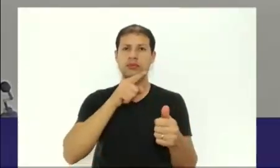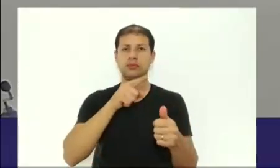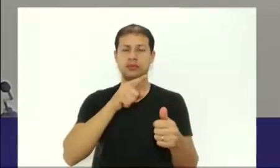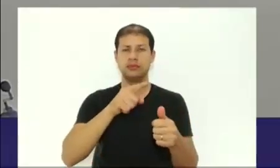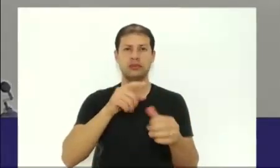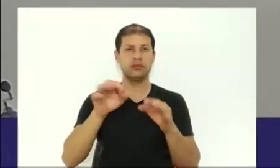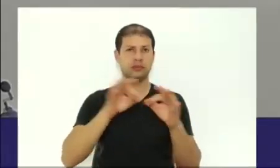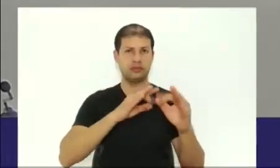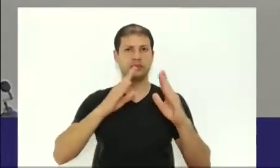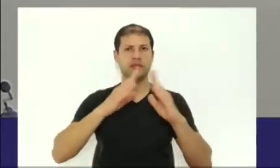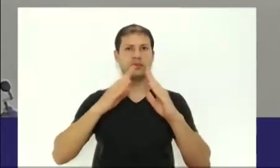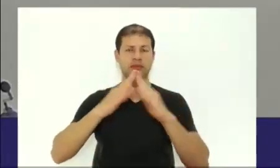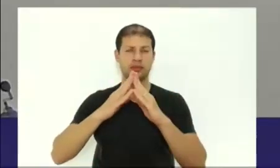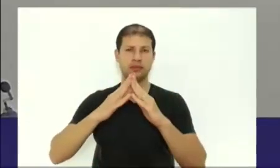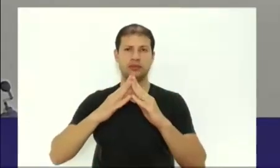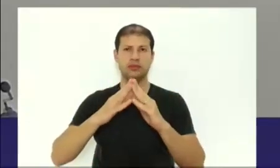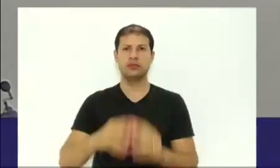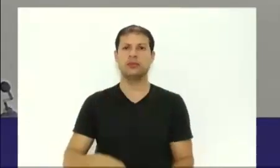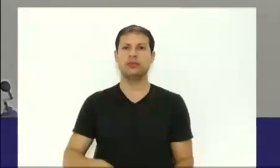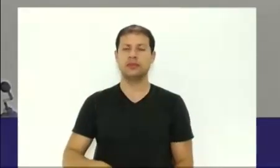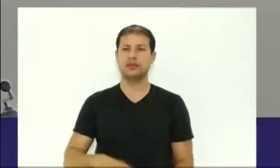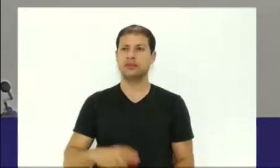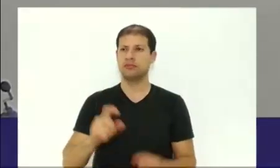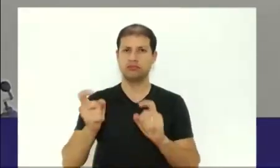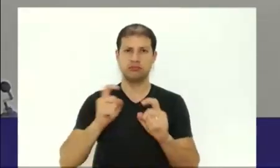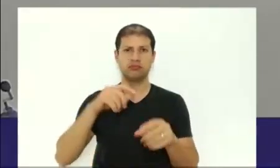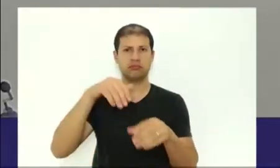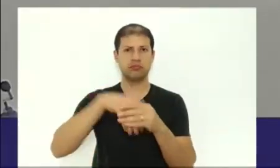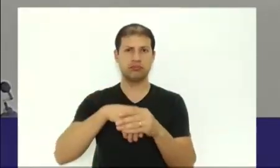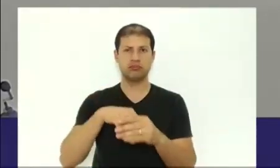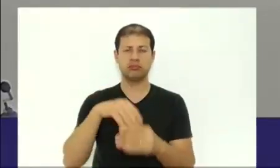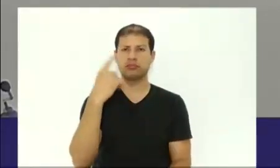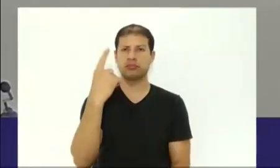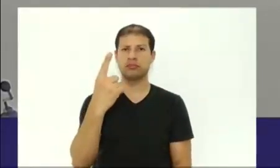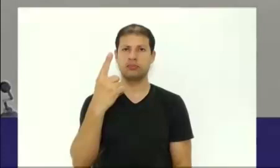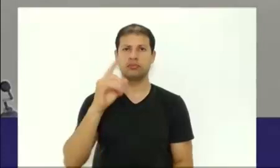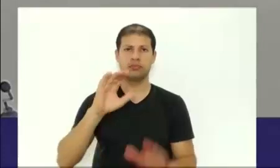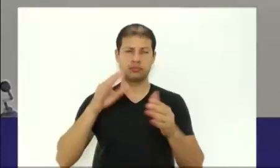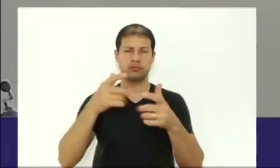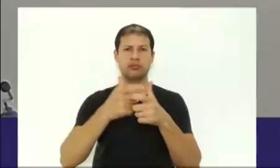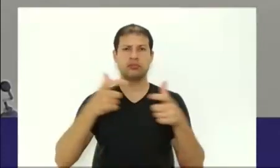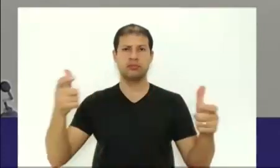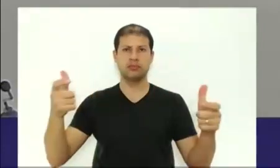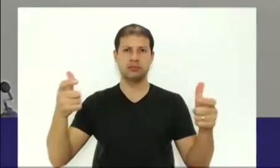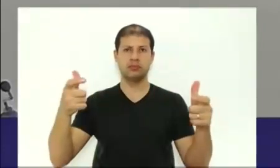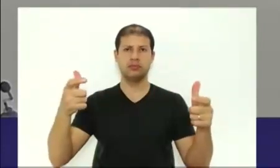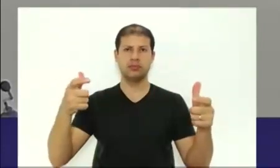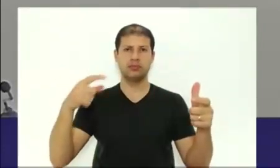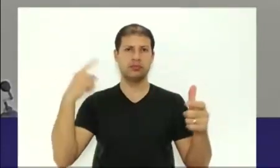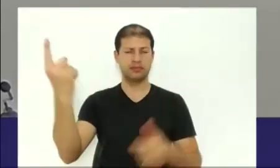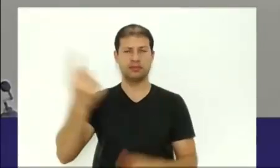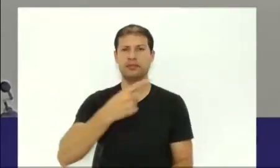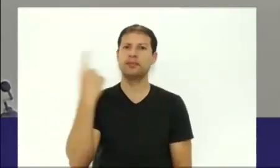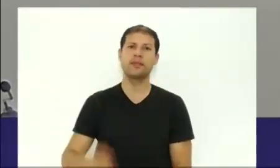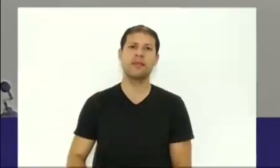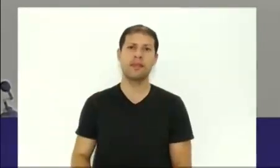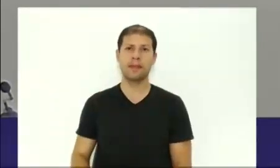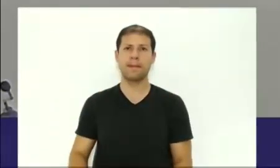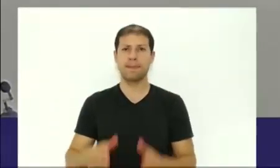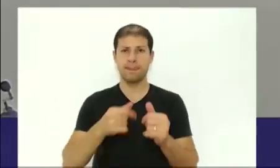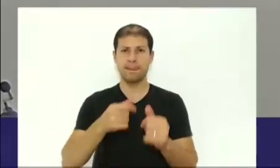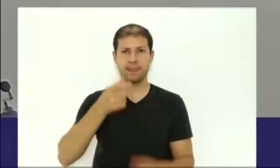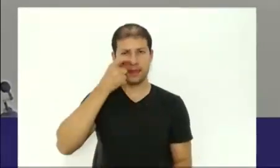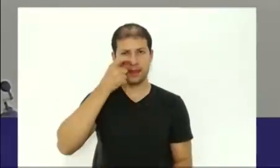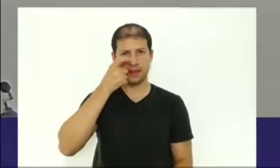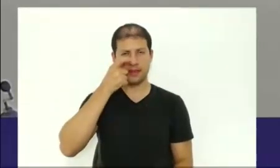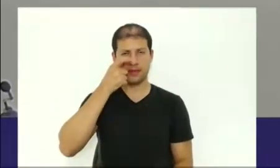habitacionais. Discussão e votação única, quórum maioria absoluta. Pedido de vista